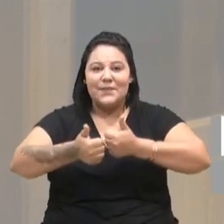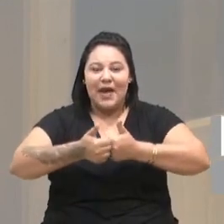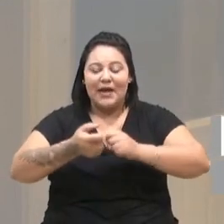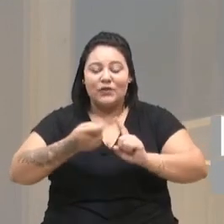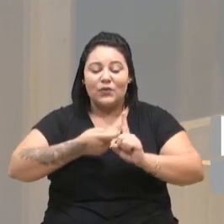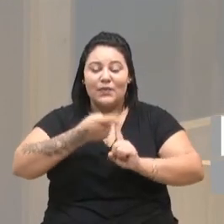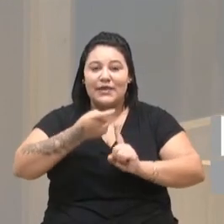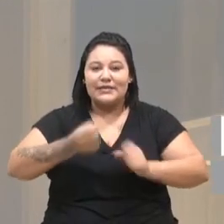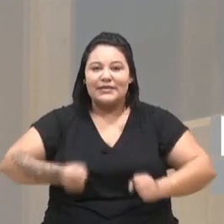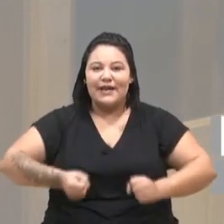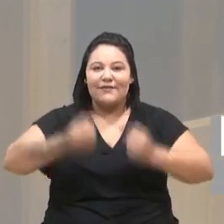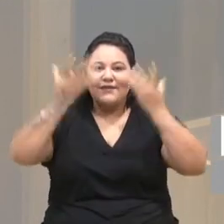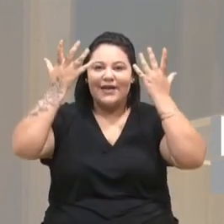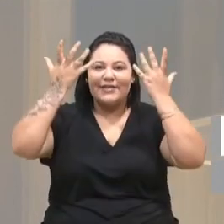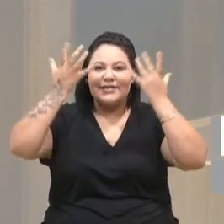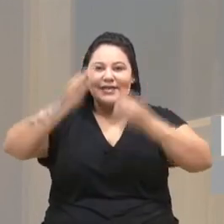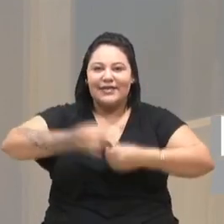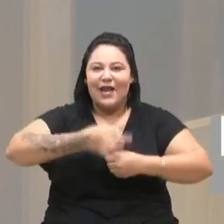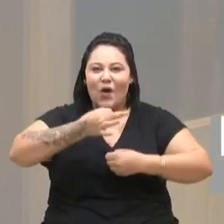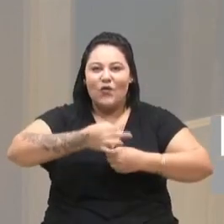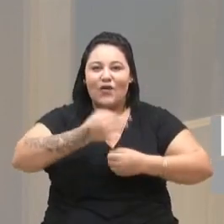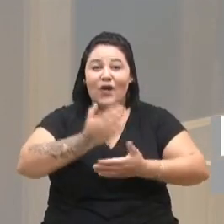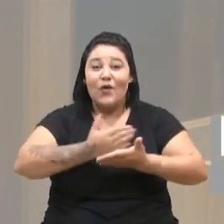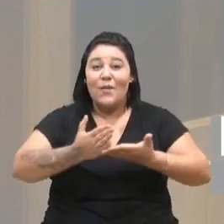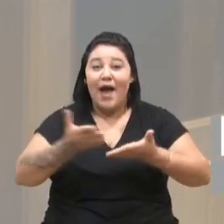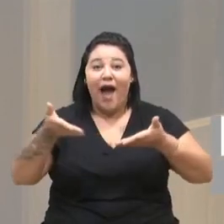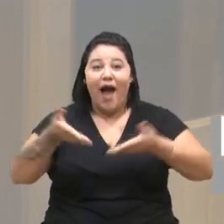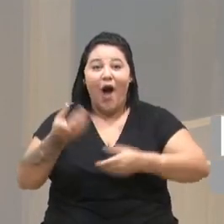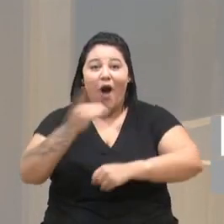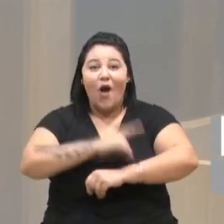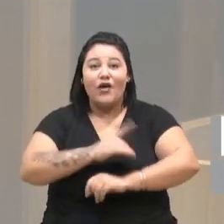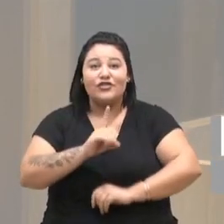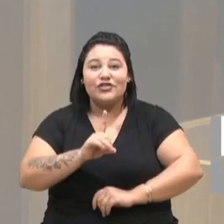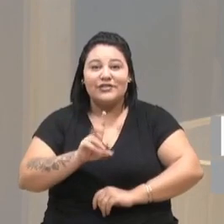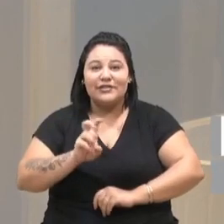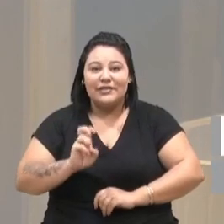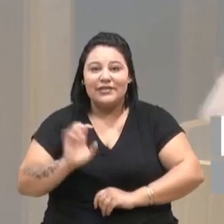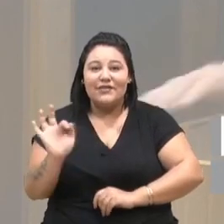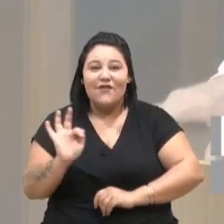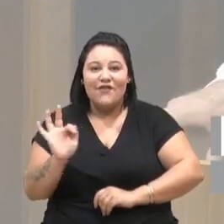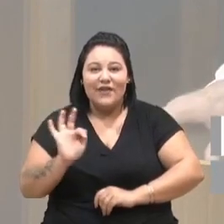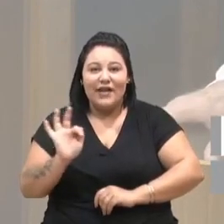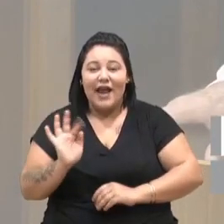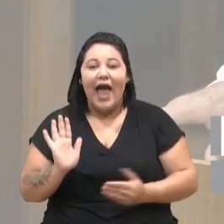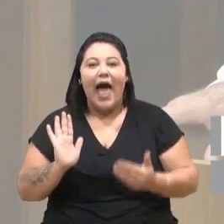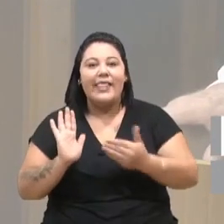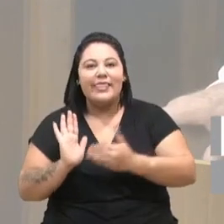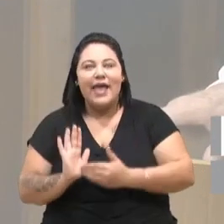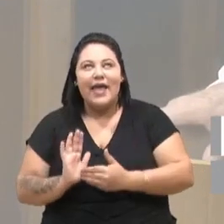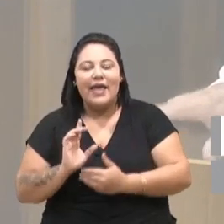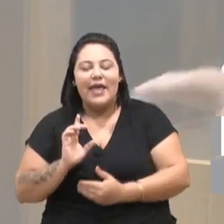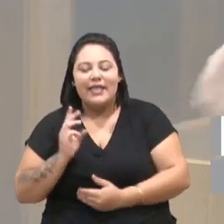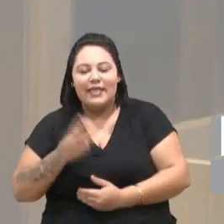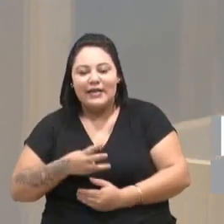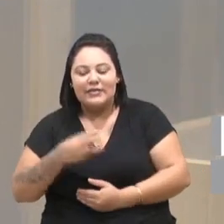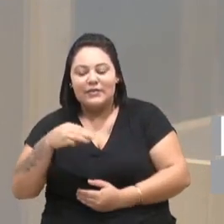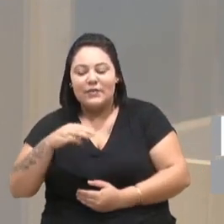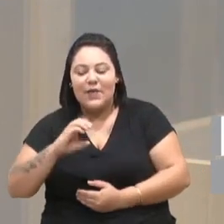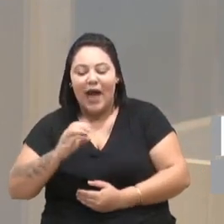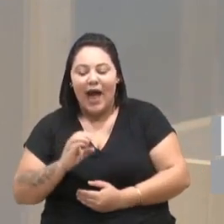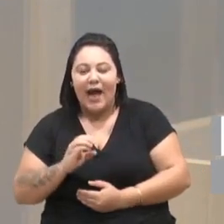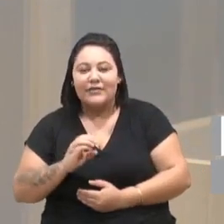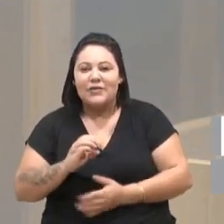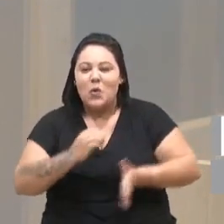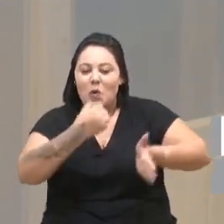começa agora dia 15 de fevereiro até dia 3 de março. Adesivei